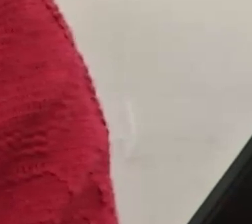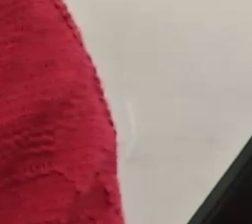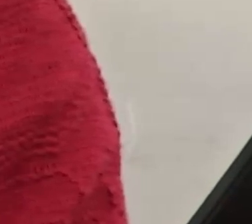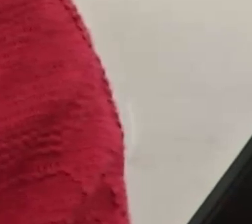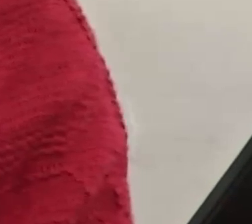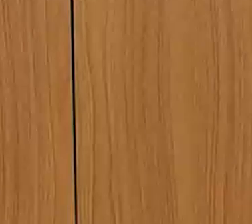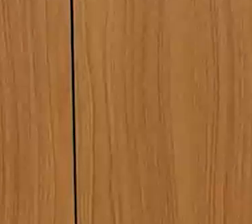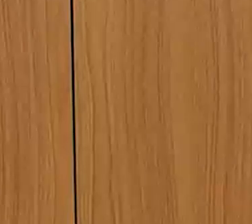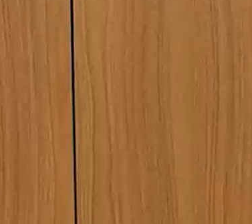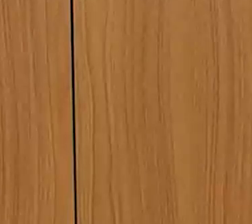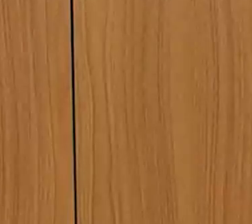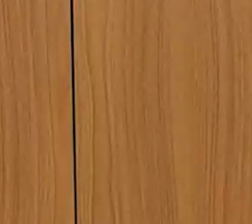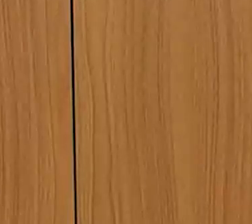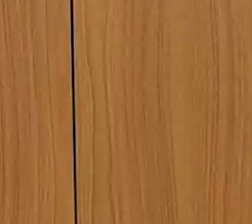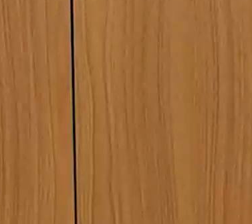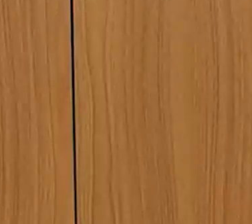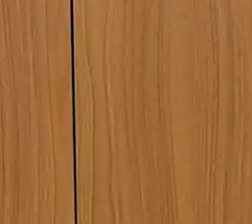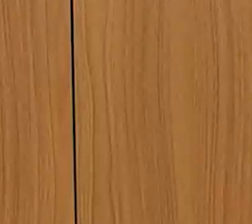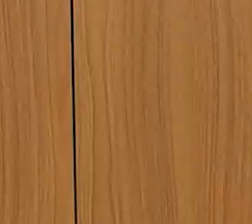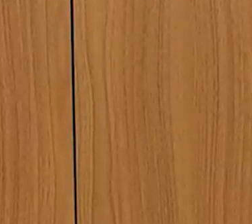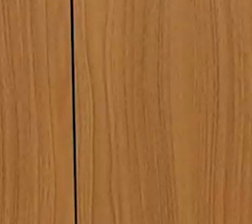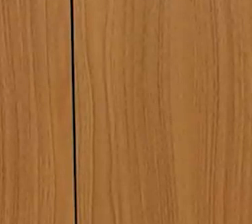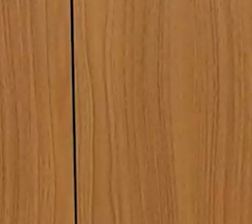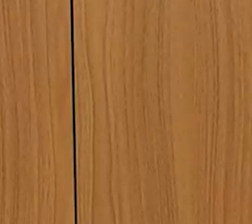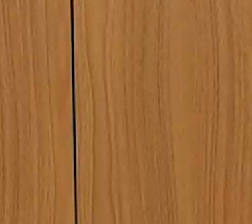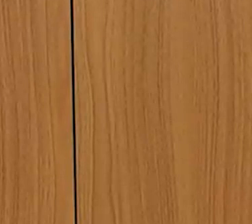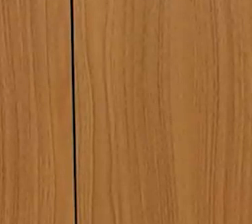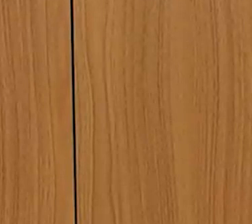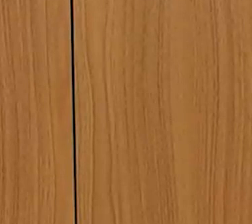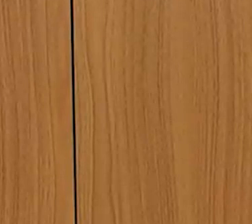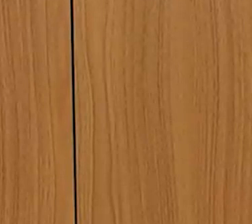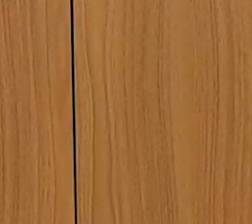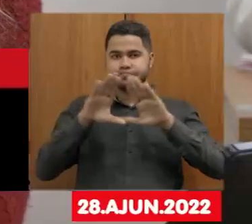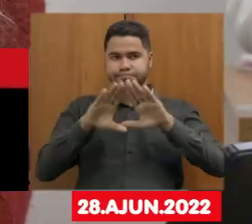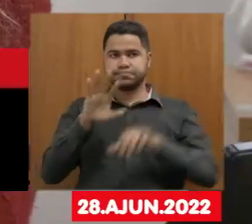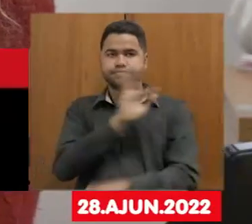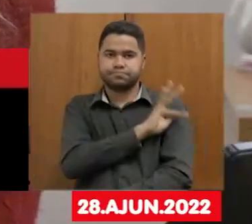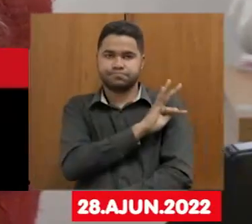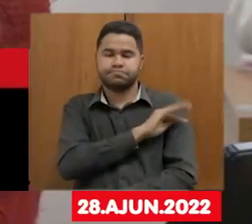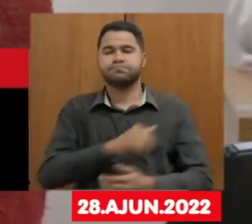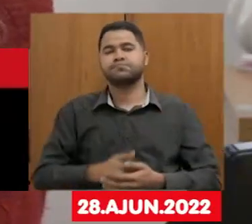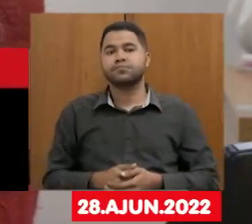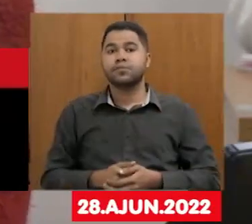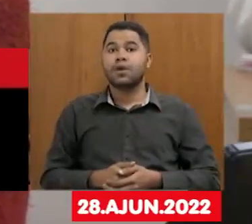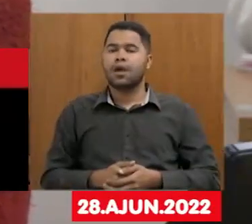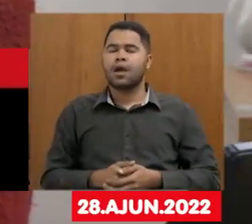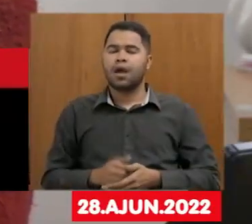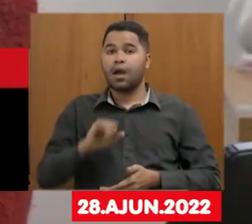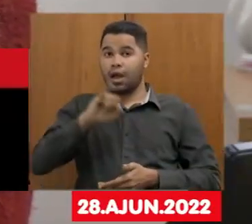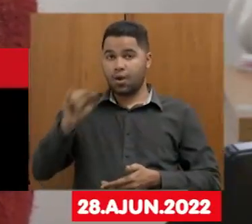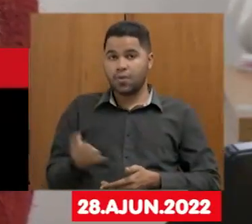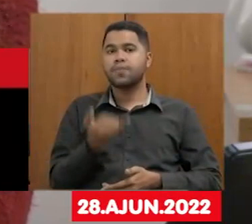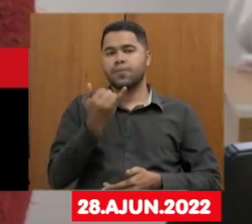secretária de Educação o pagamento do piso da categoria previsto em lei federal. Tive a oportunidade de ler uma